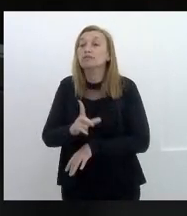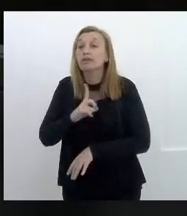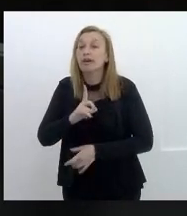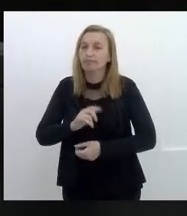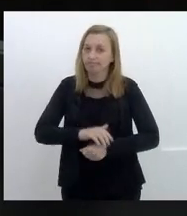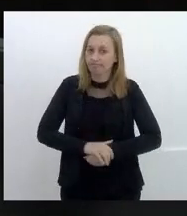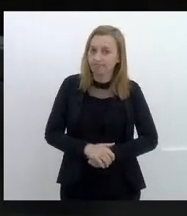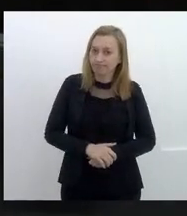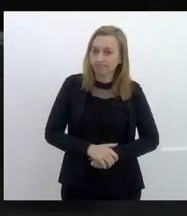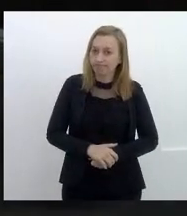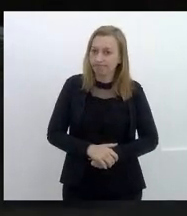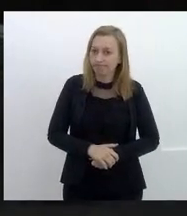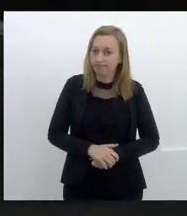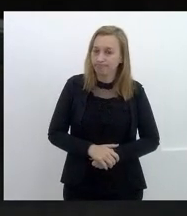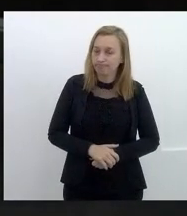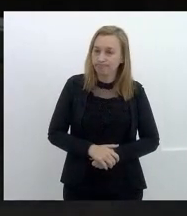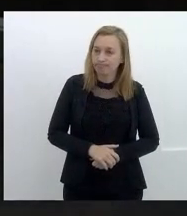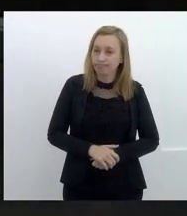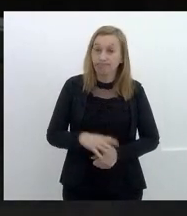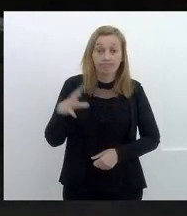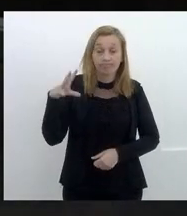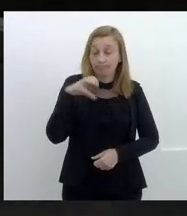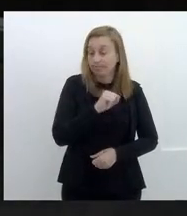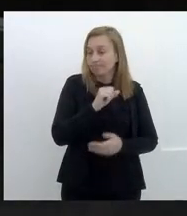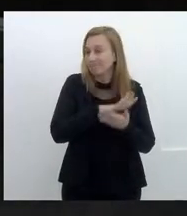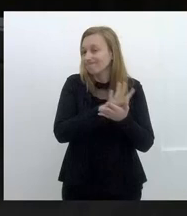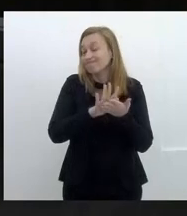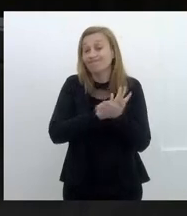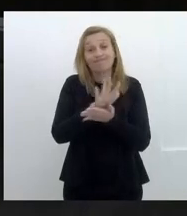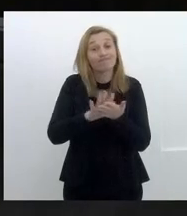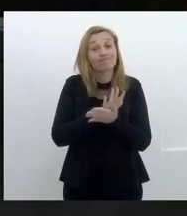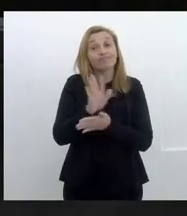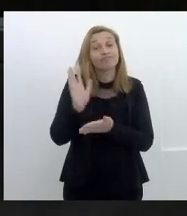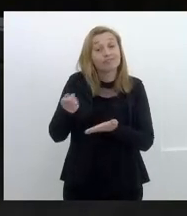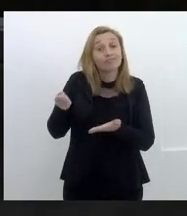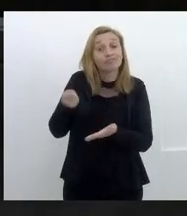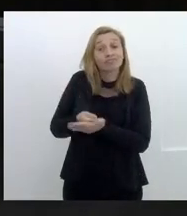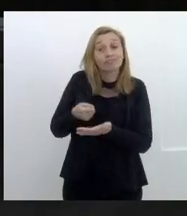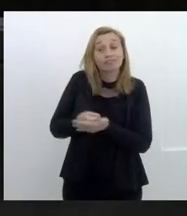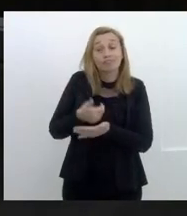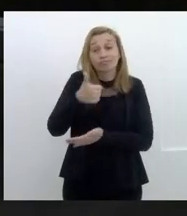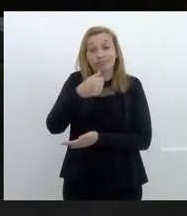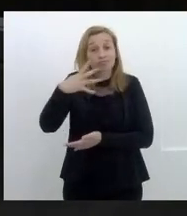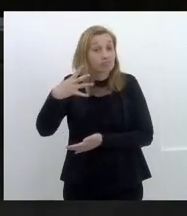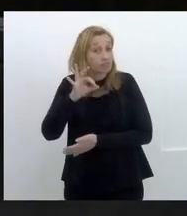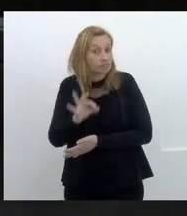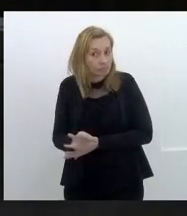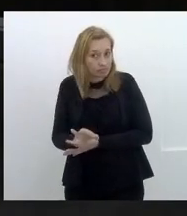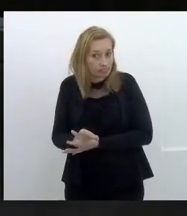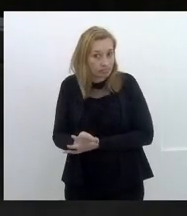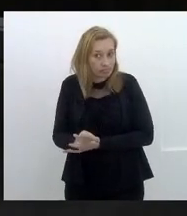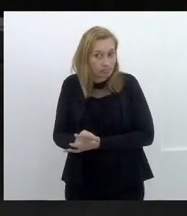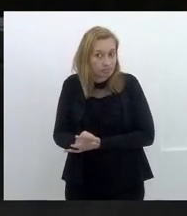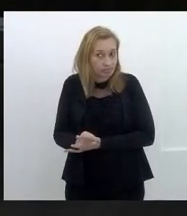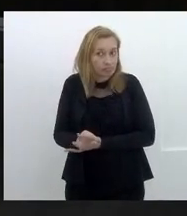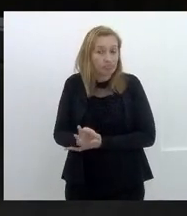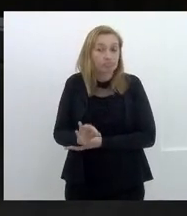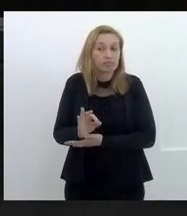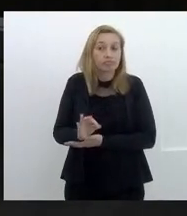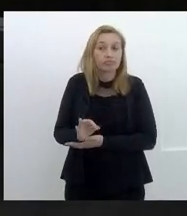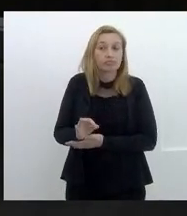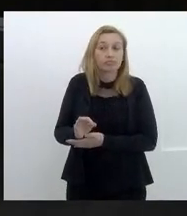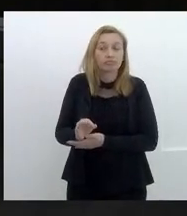ter Bom dia imediato nenhum que a gente já cobra 14 por cento e isso foi uma